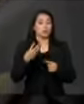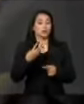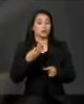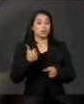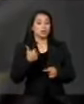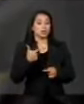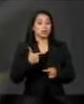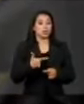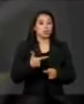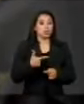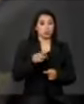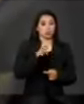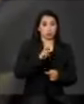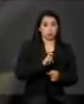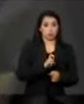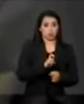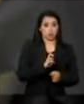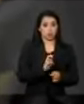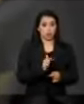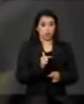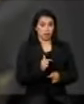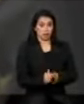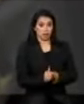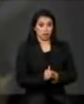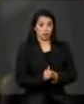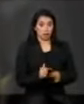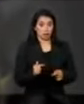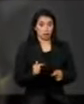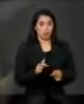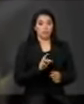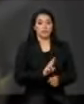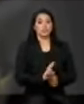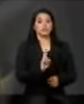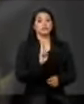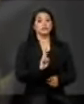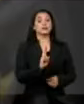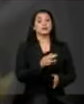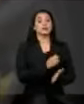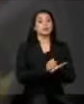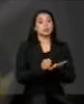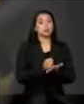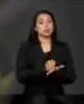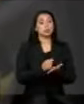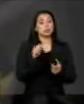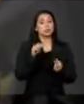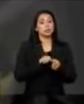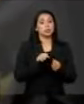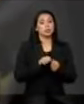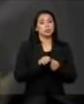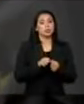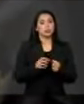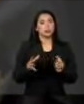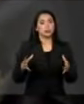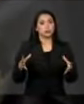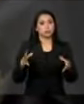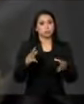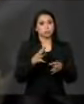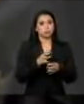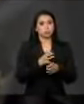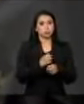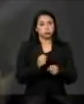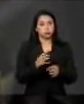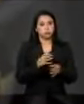O 57 faz referência ao princípio que fizeram uma aglutinação, e por que não dizer